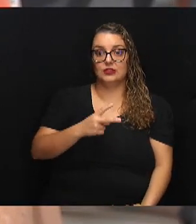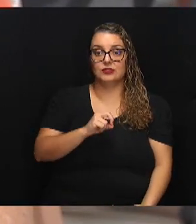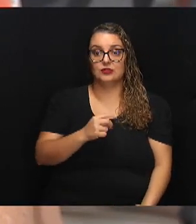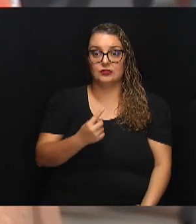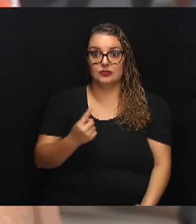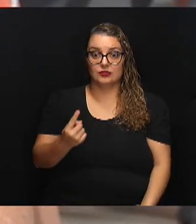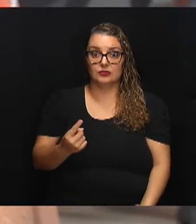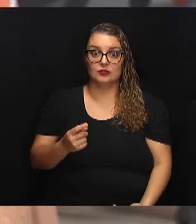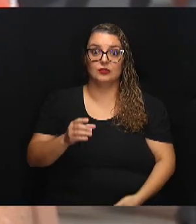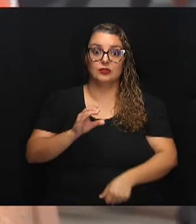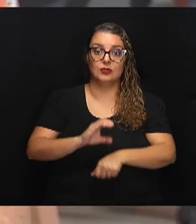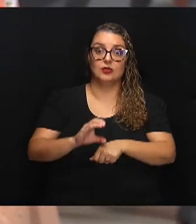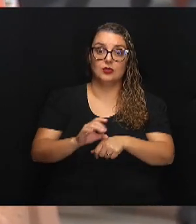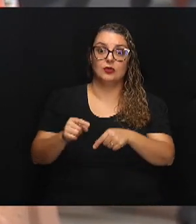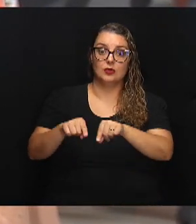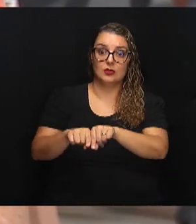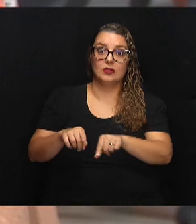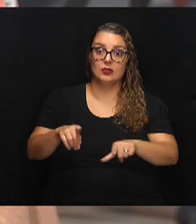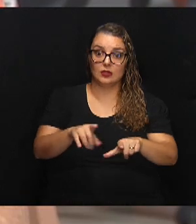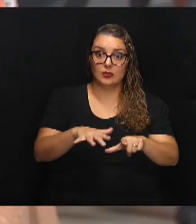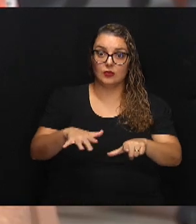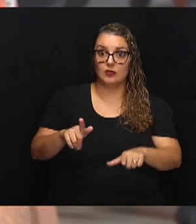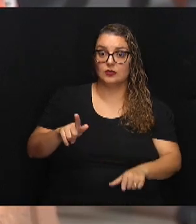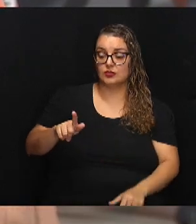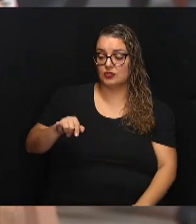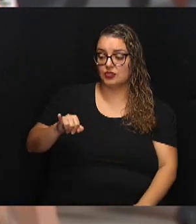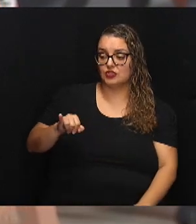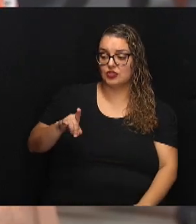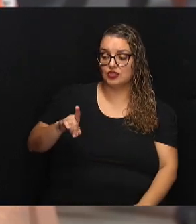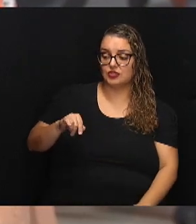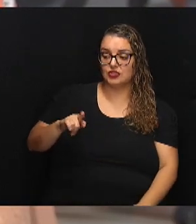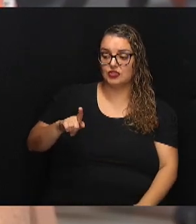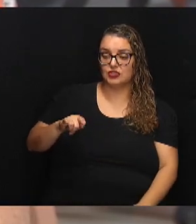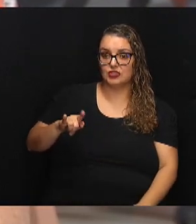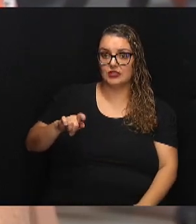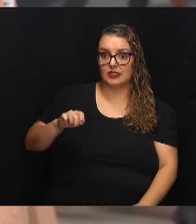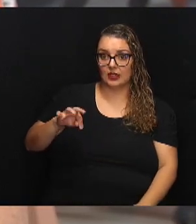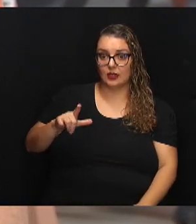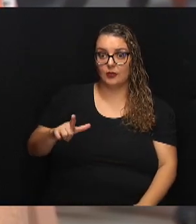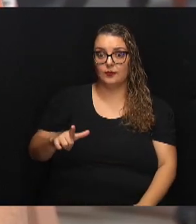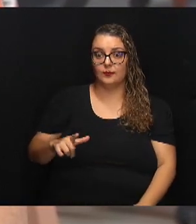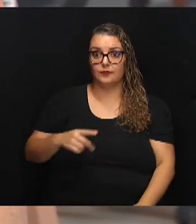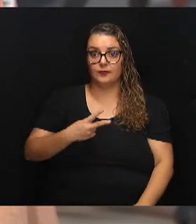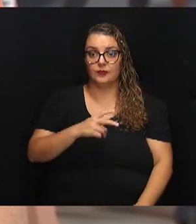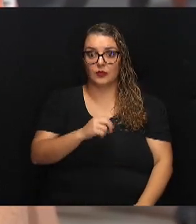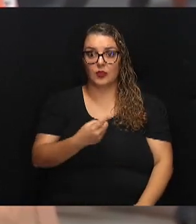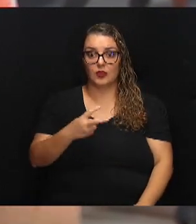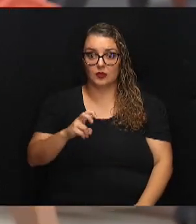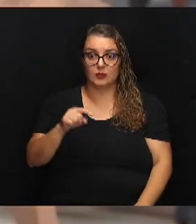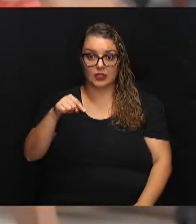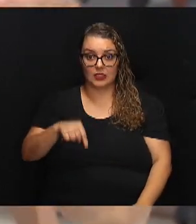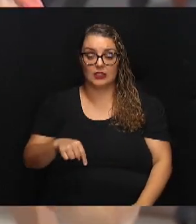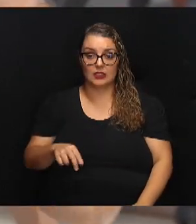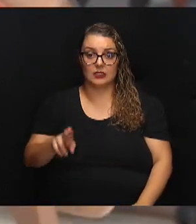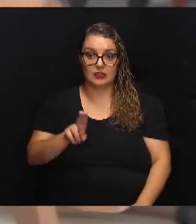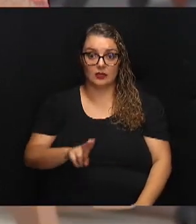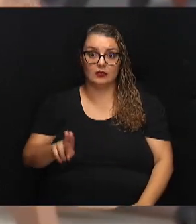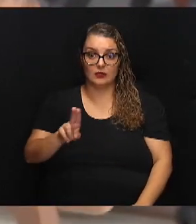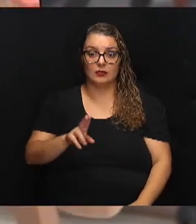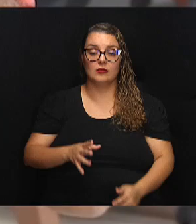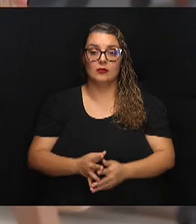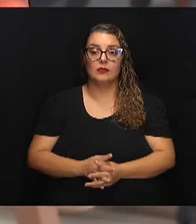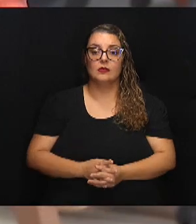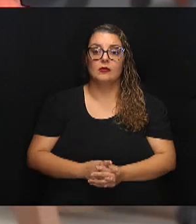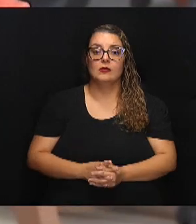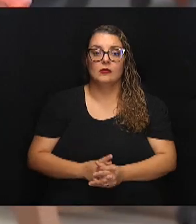um curso irmão que é o Design Digital, já existe desde 2015 aqui na universidade. Então,